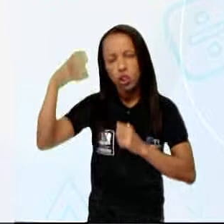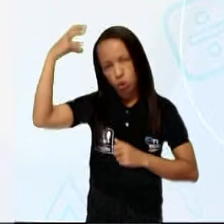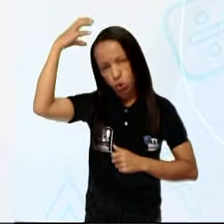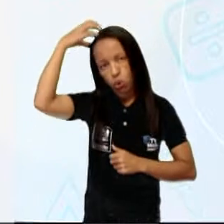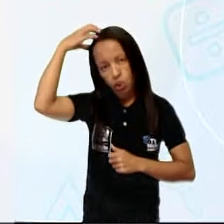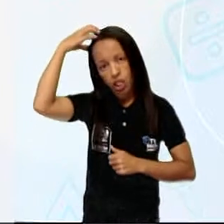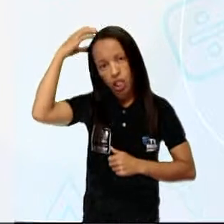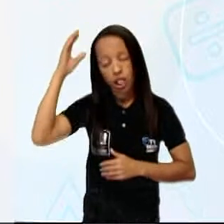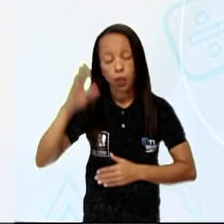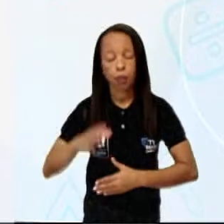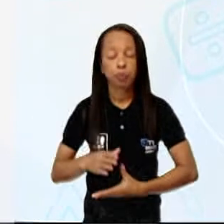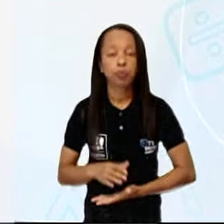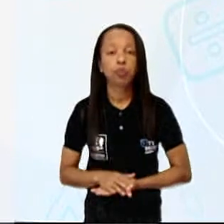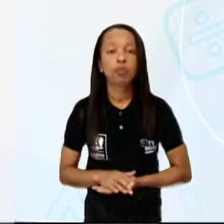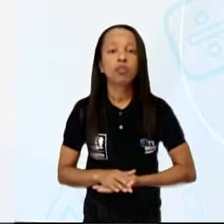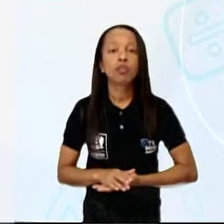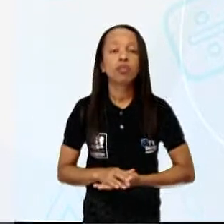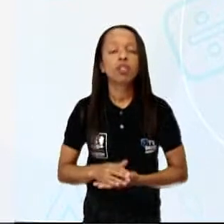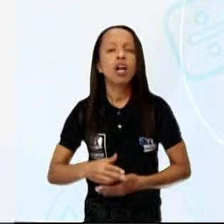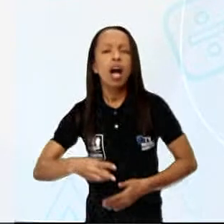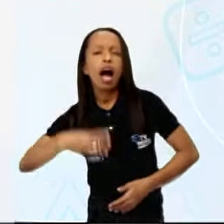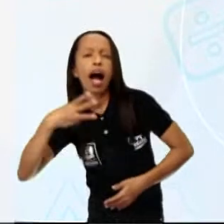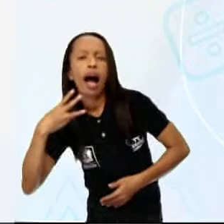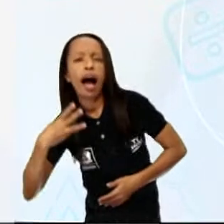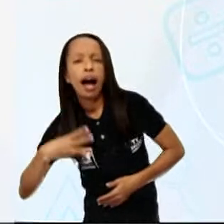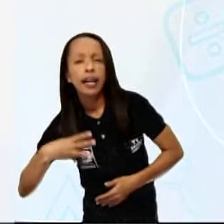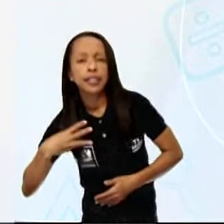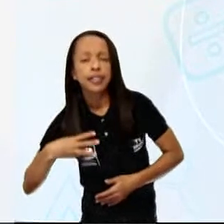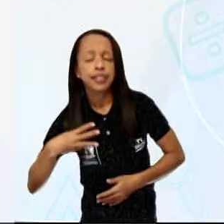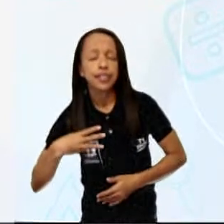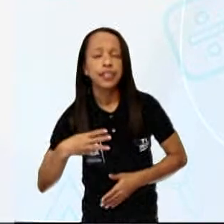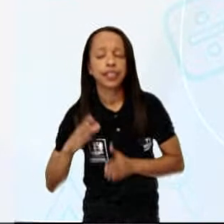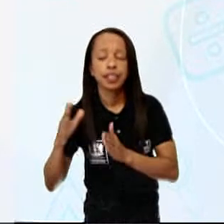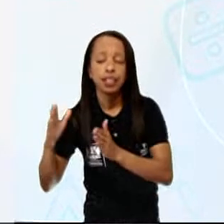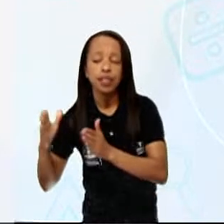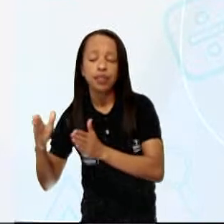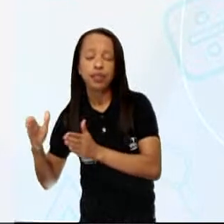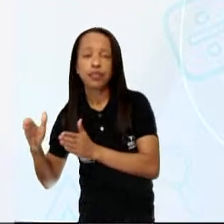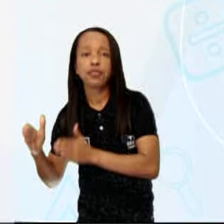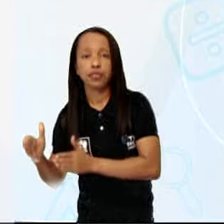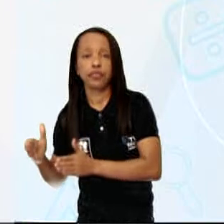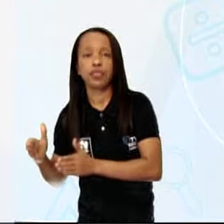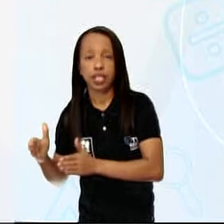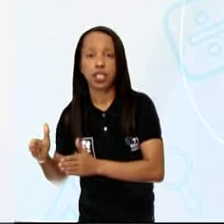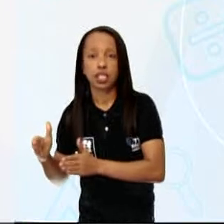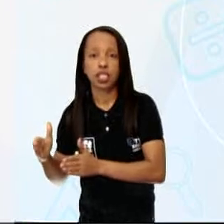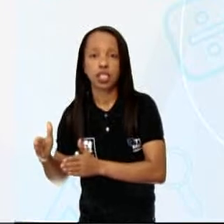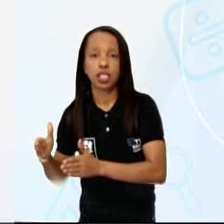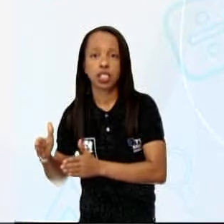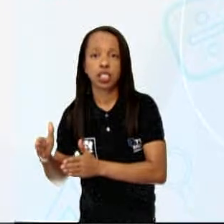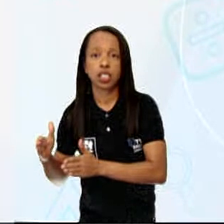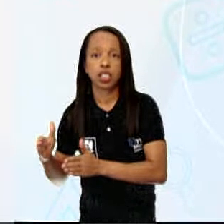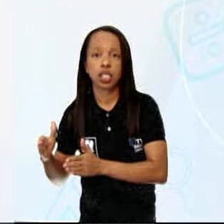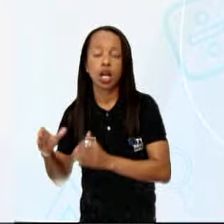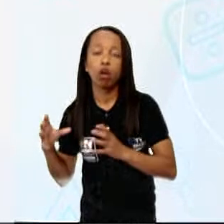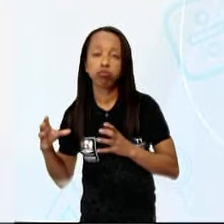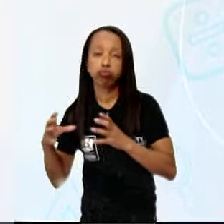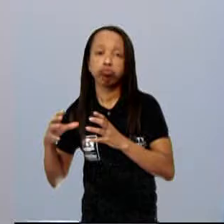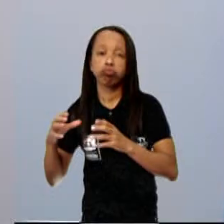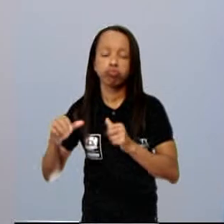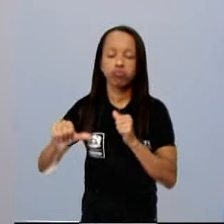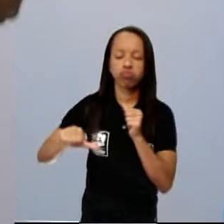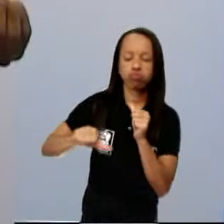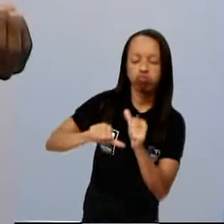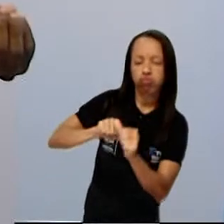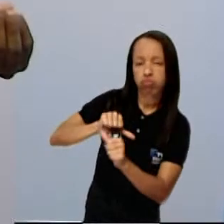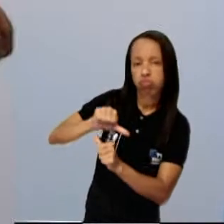Francesa, é quando essa república ela vai passar por uma pequena modificação. Não vai